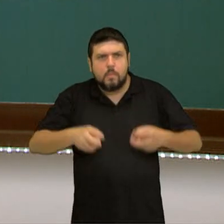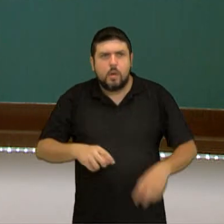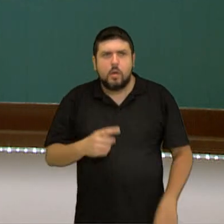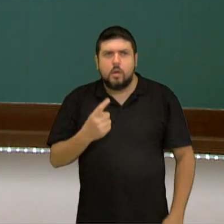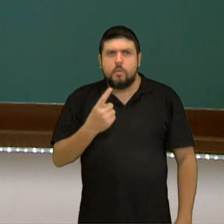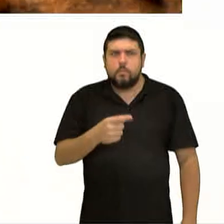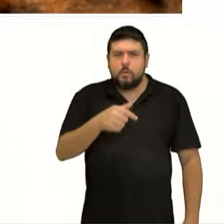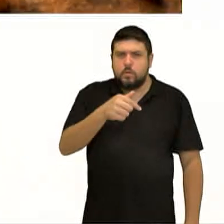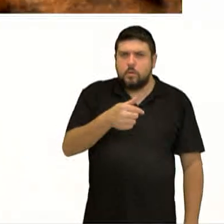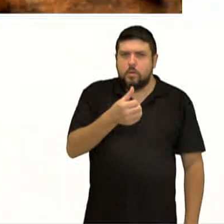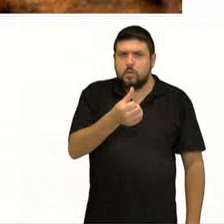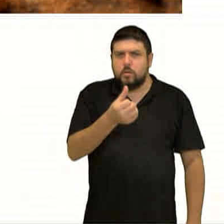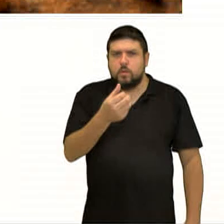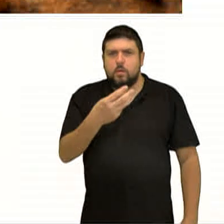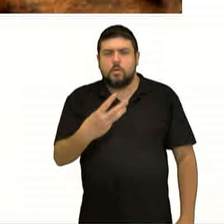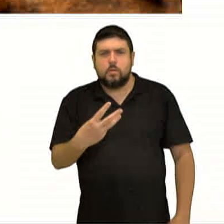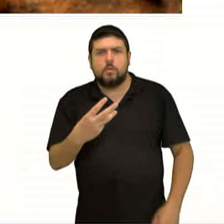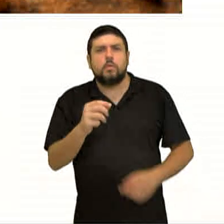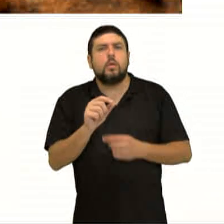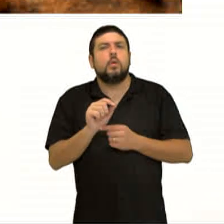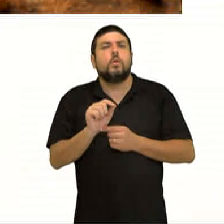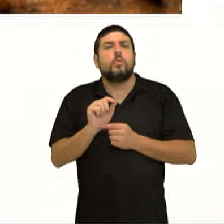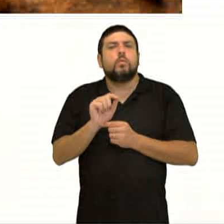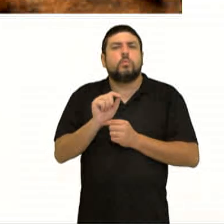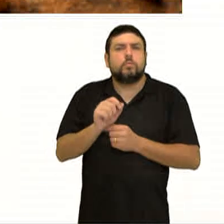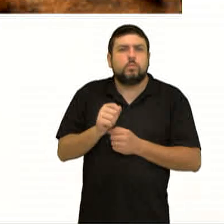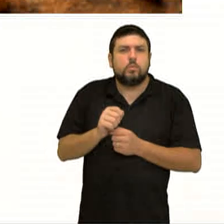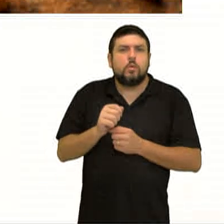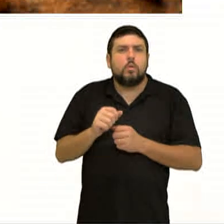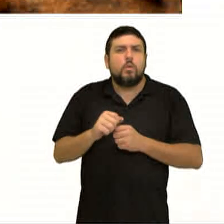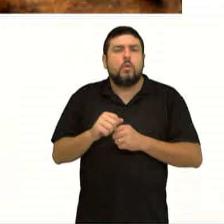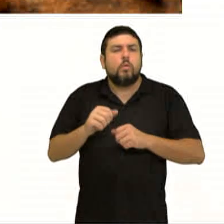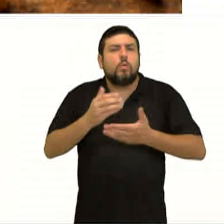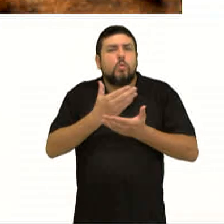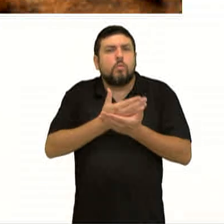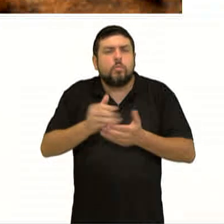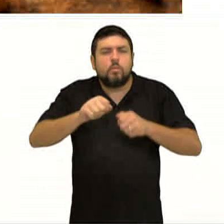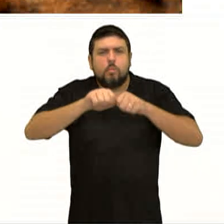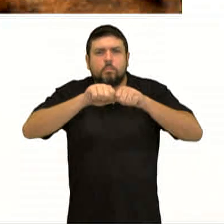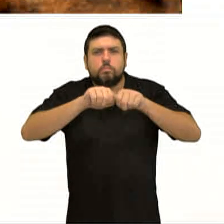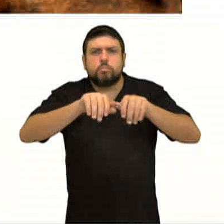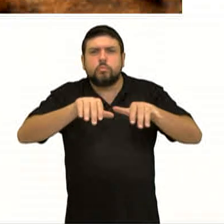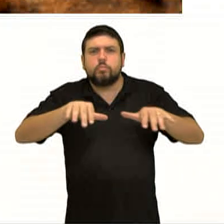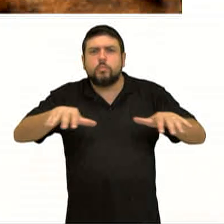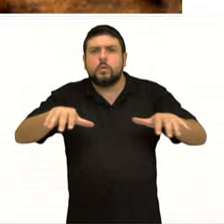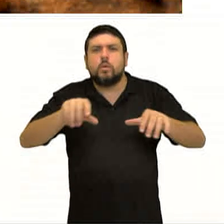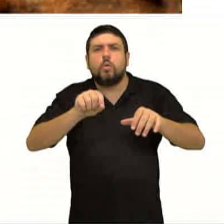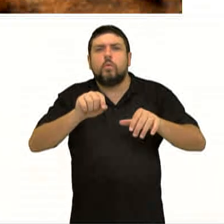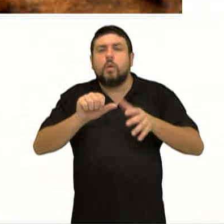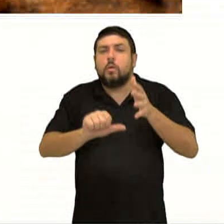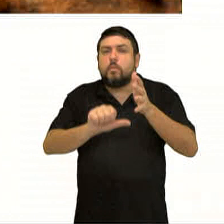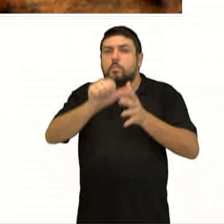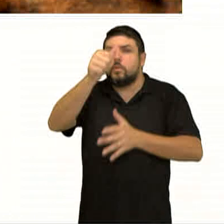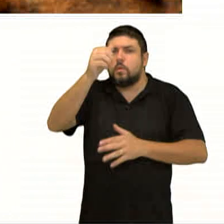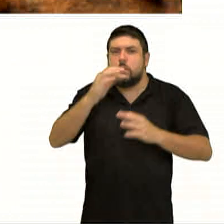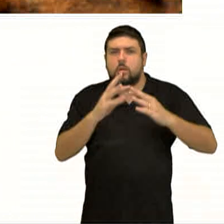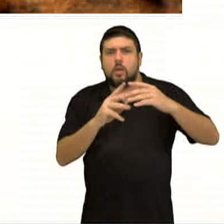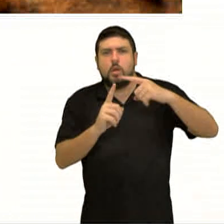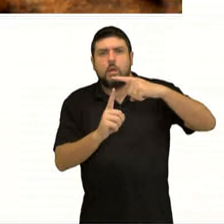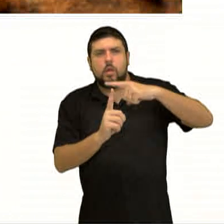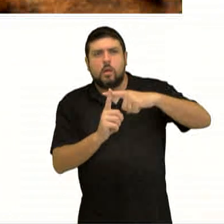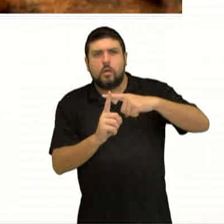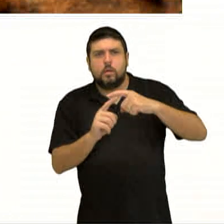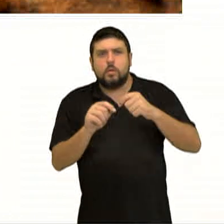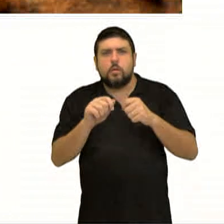da edificação civis. Primeira igreja barroca no Brasil, com base poligonal, feita por